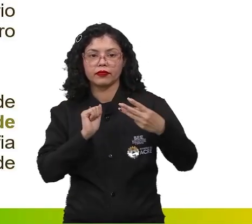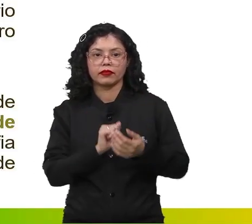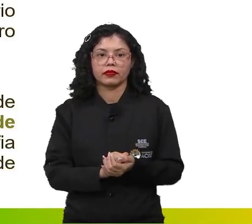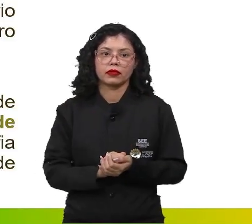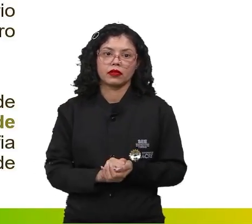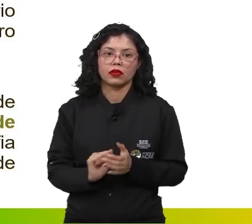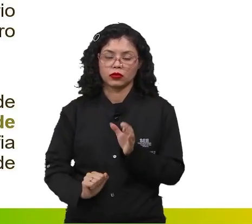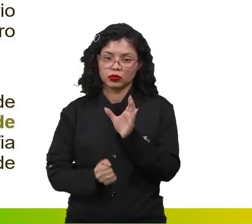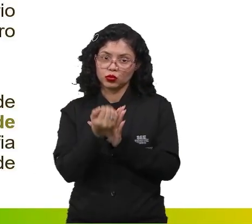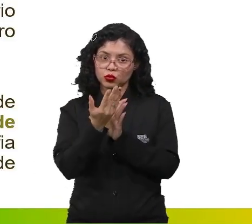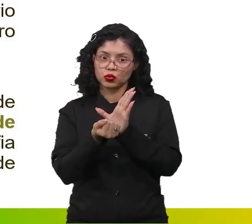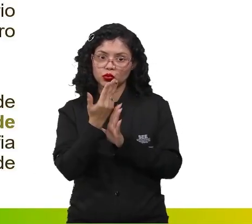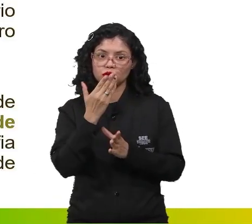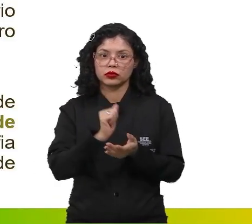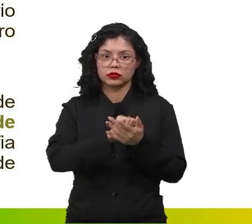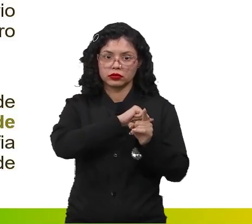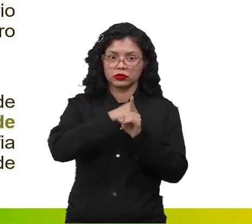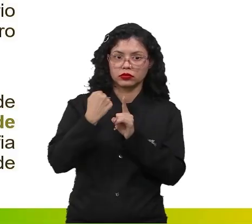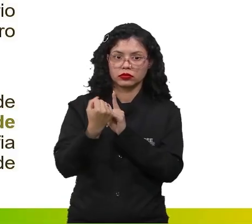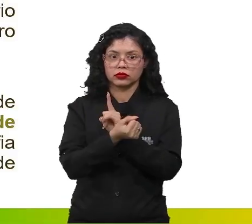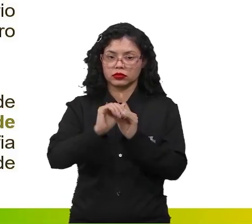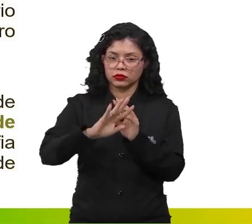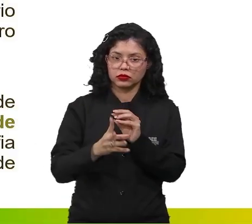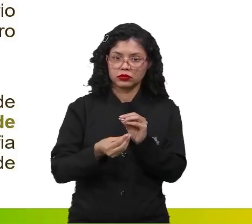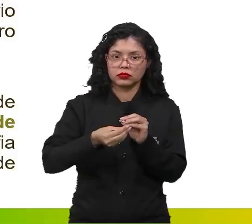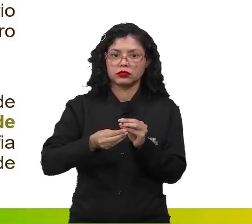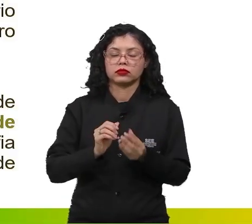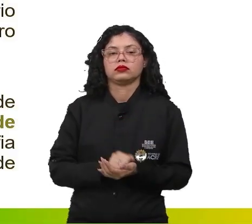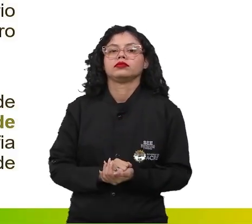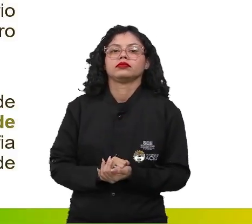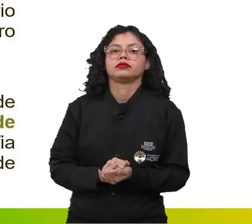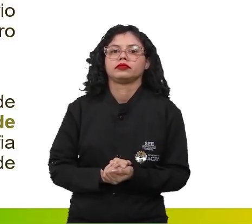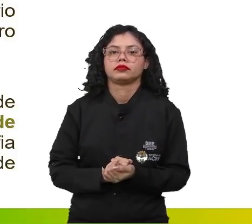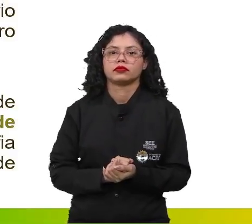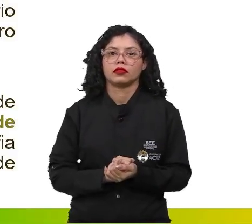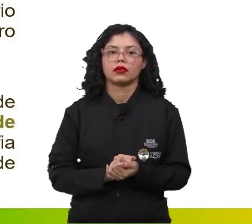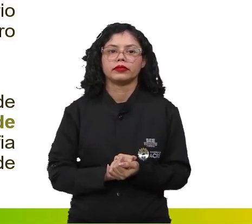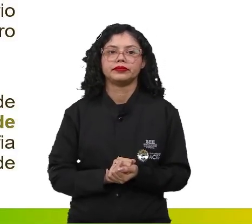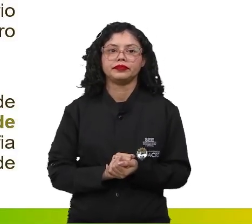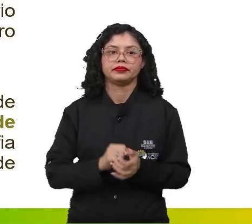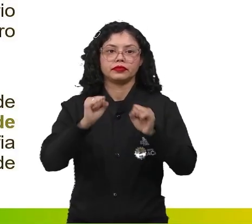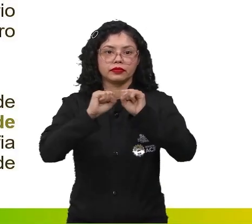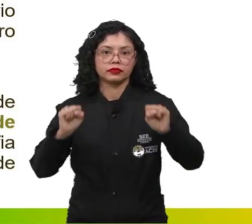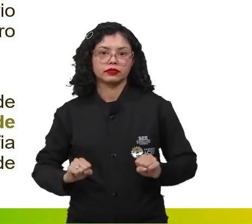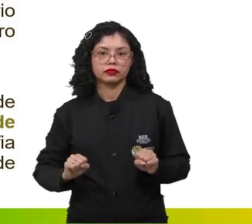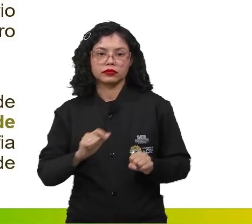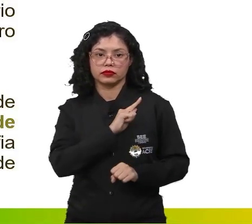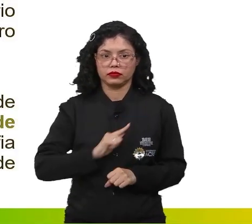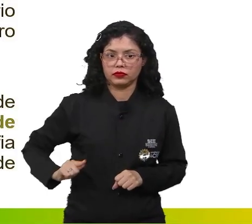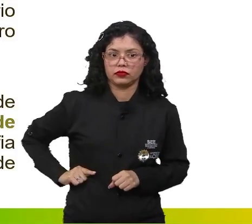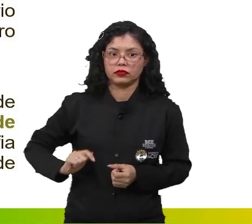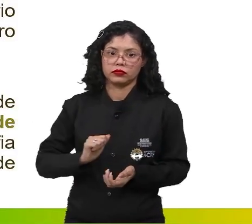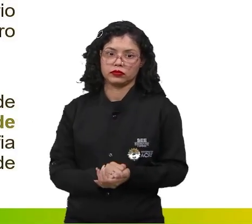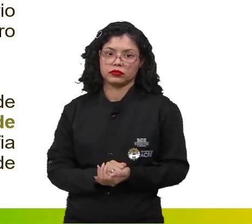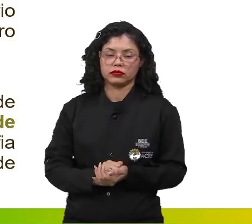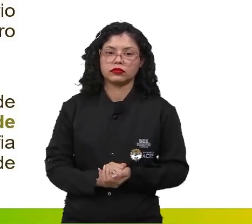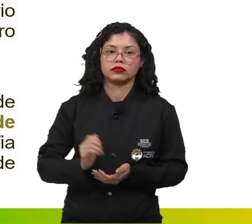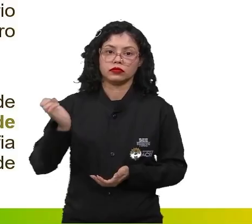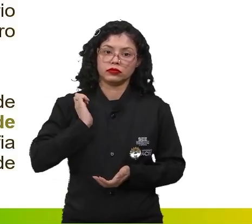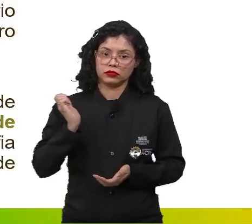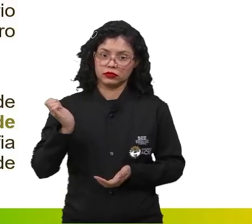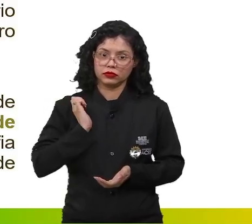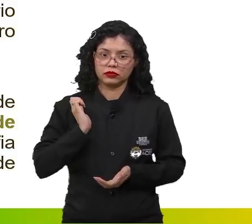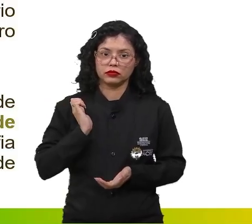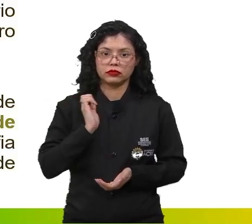Songhai, floresceram com as sociedades como sociedades complexas, com sistemas de governo